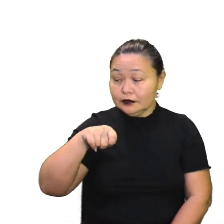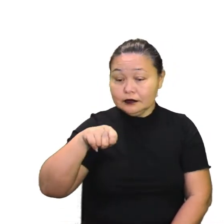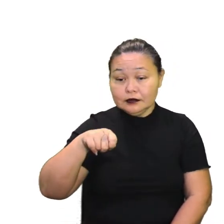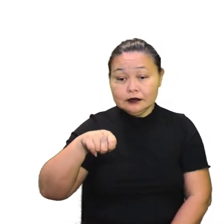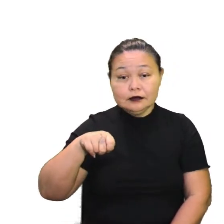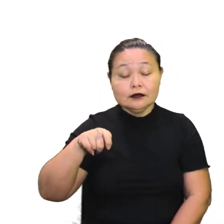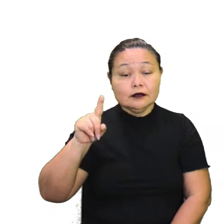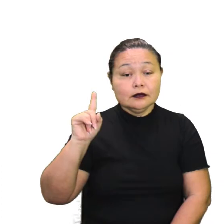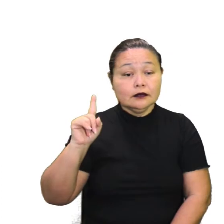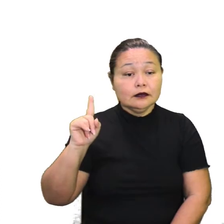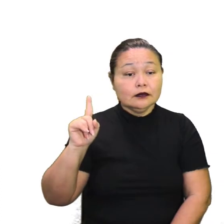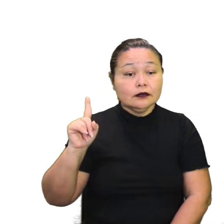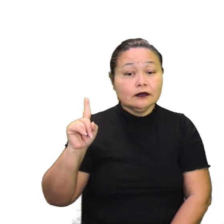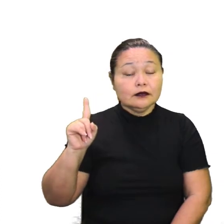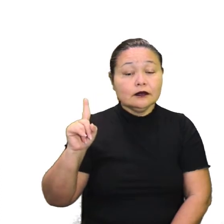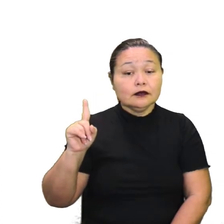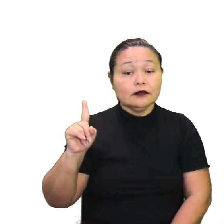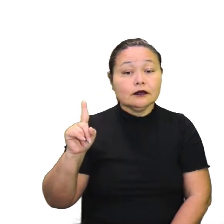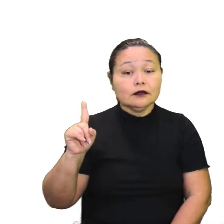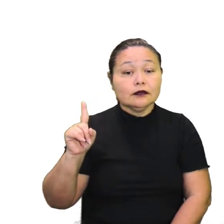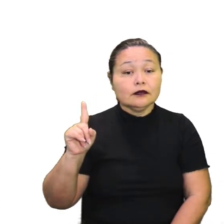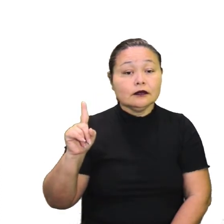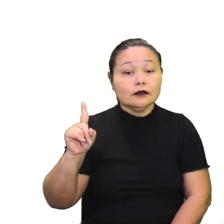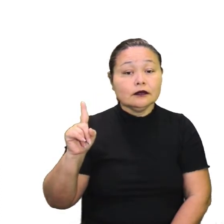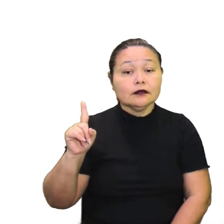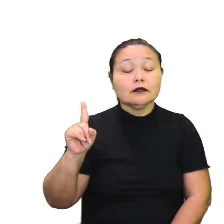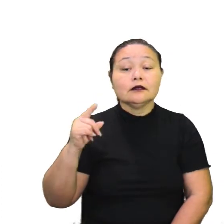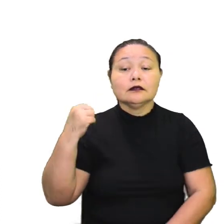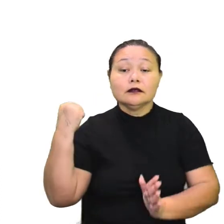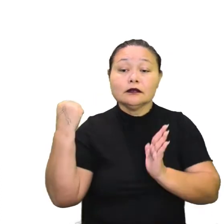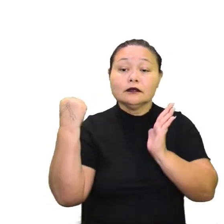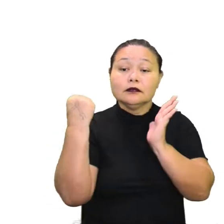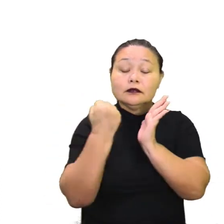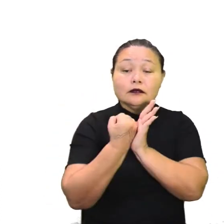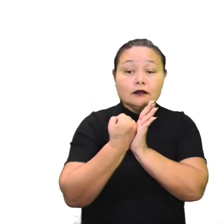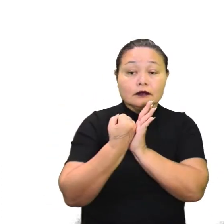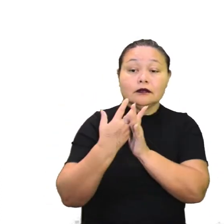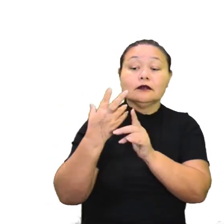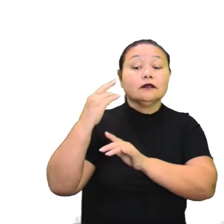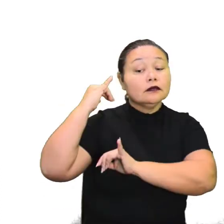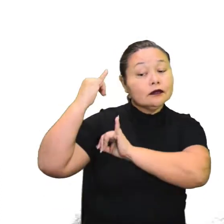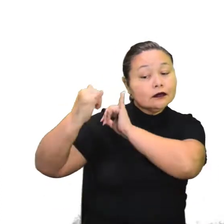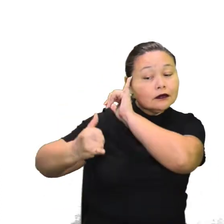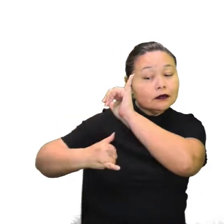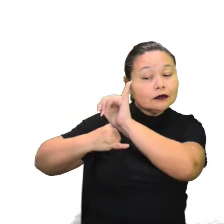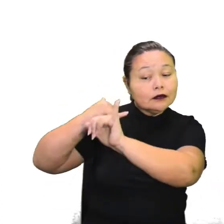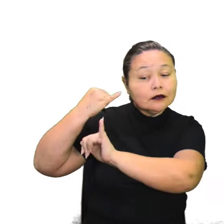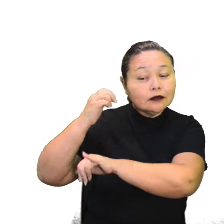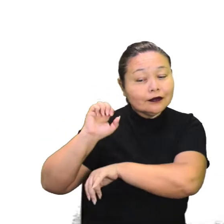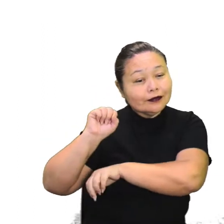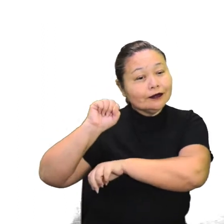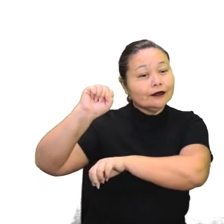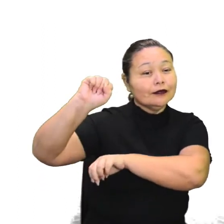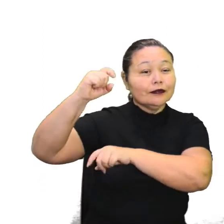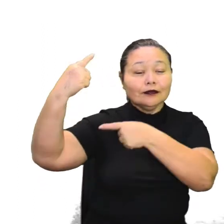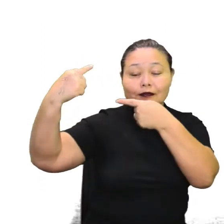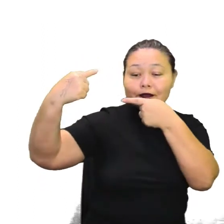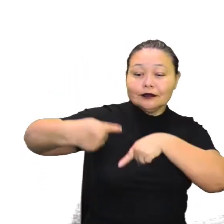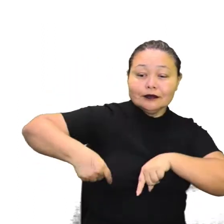ficar bem topzera para o nosso estudante. É marcado por contos heróicos,